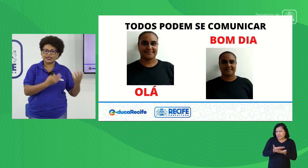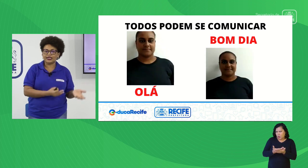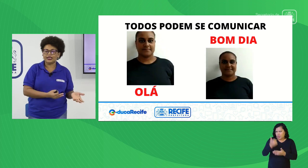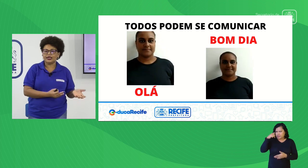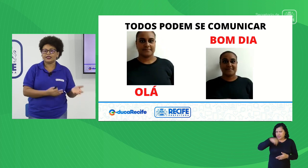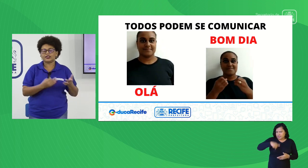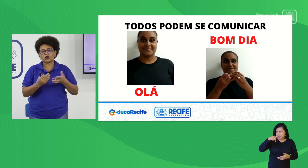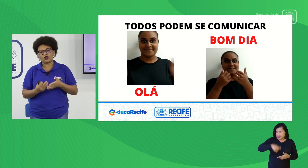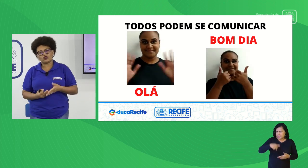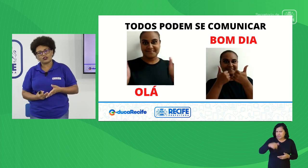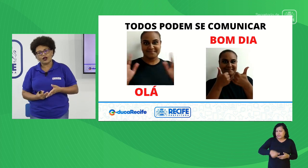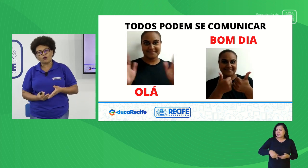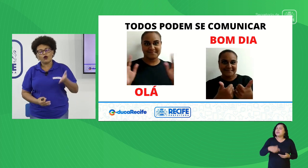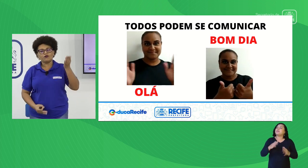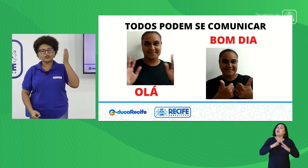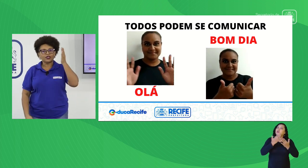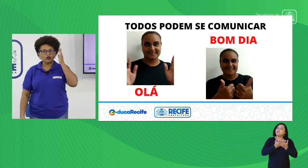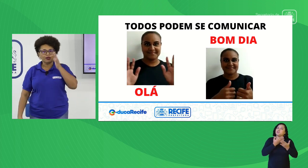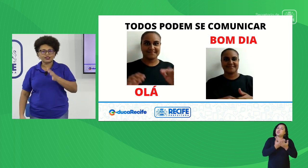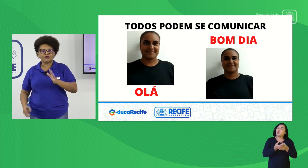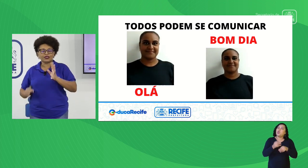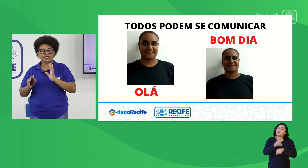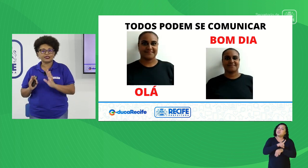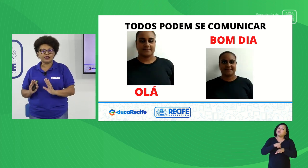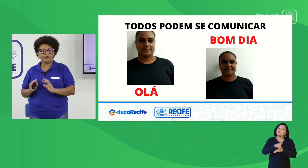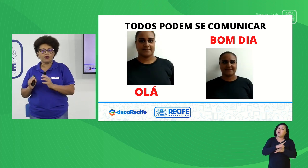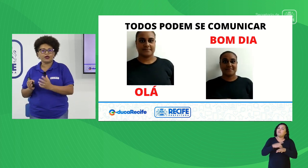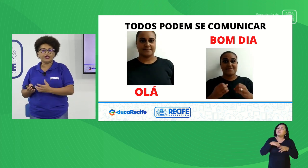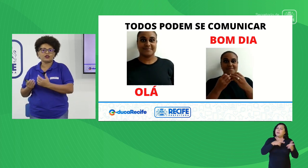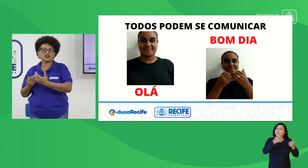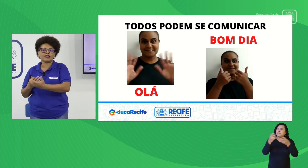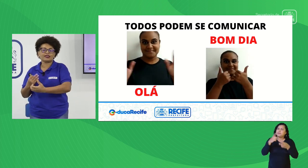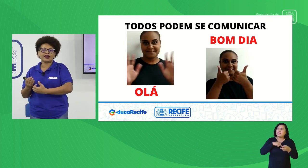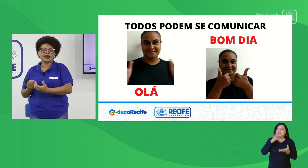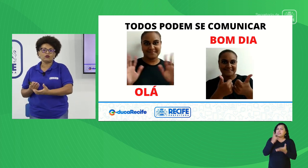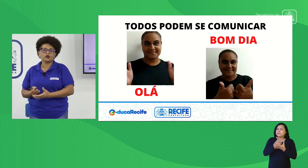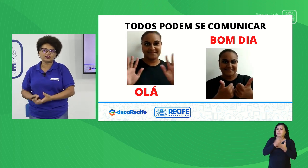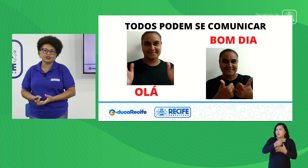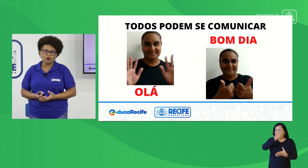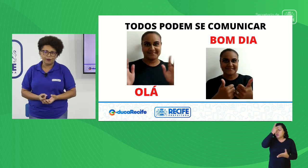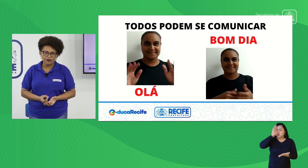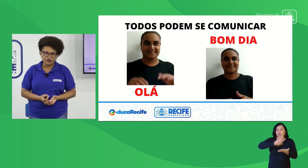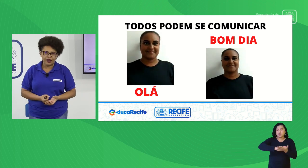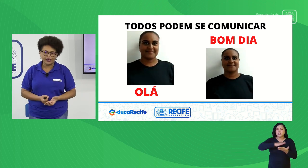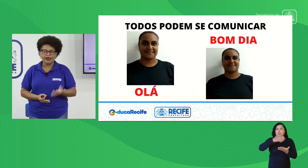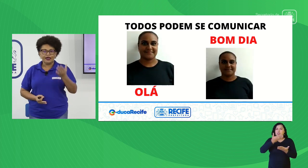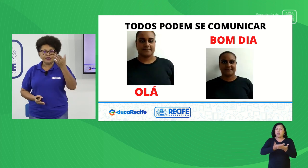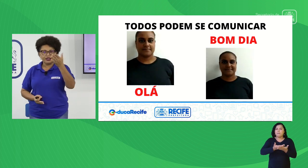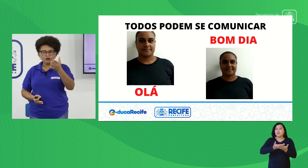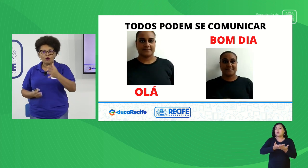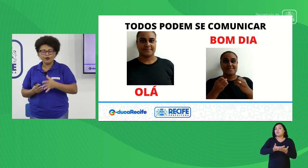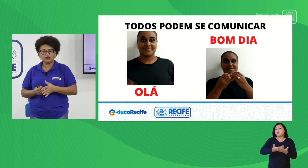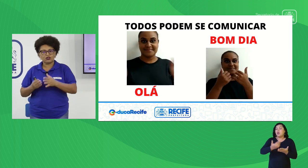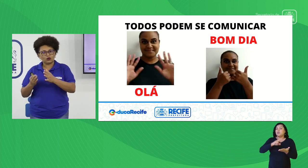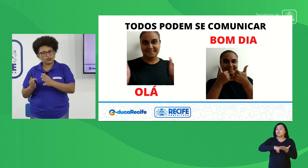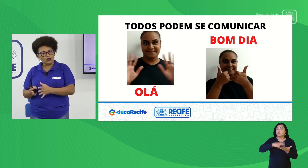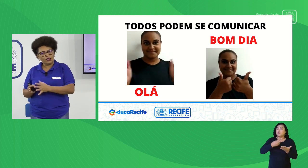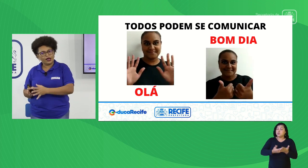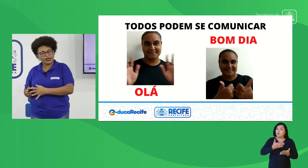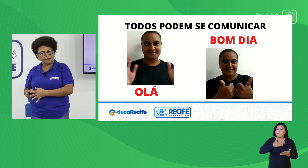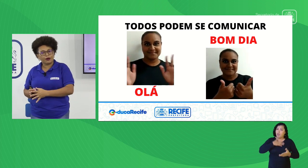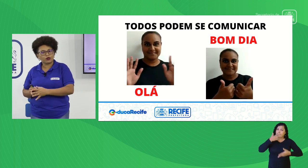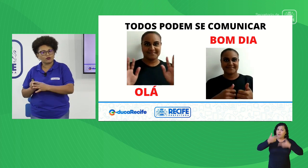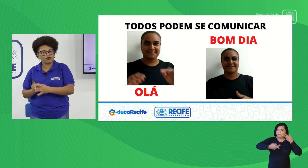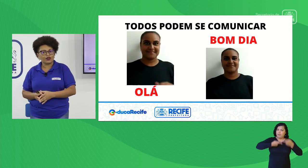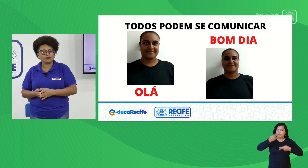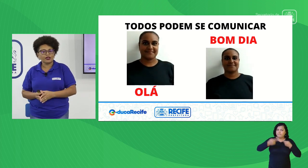passadas aqui na escola digital, vocês observem que tem sempre alguém que está traduzindo a minha fala. Nesse momento, se você olhar